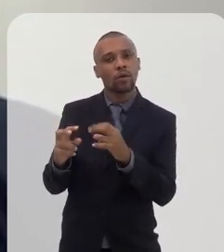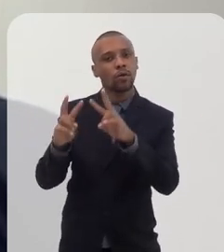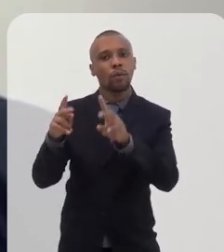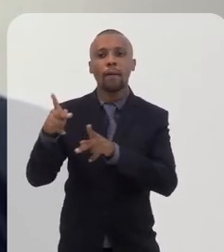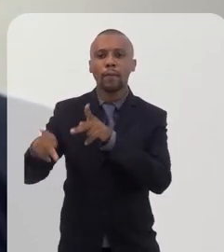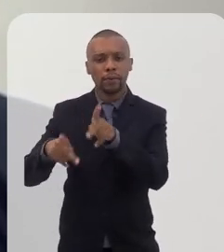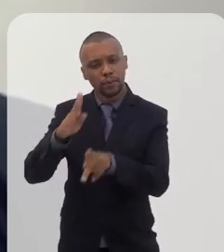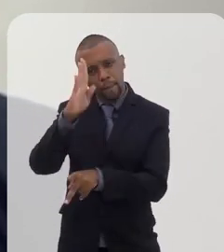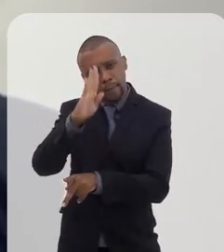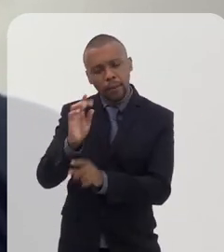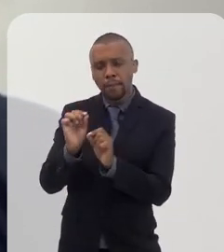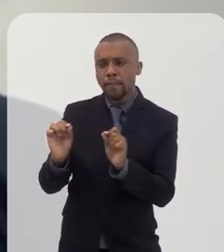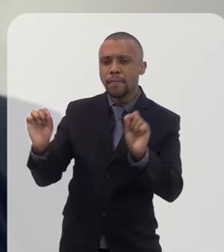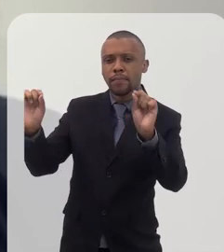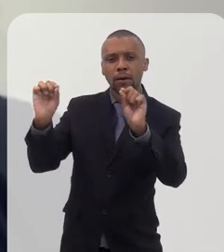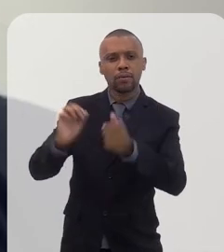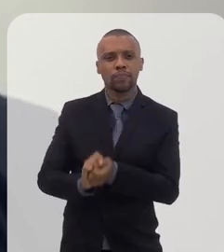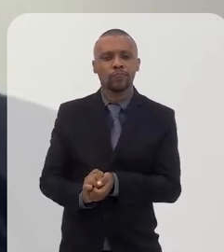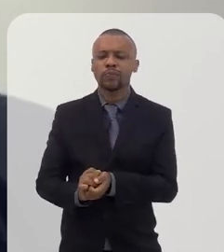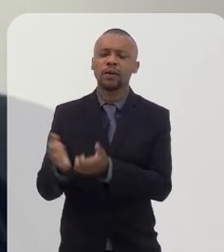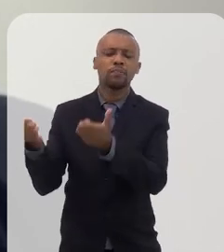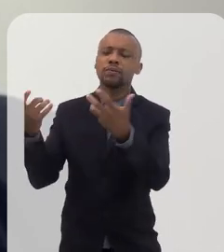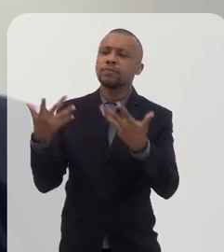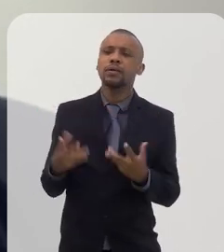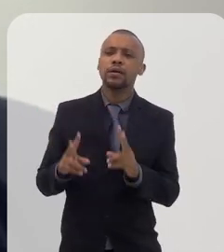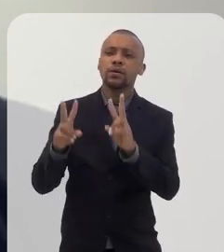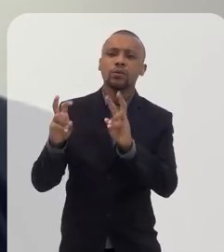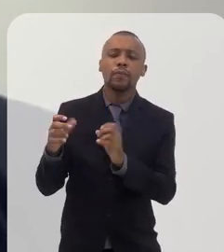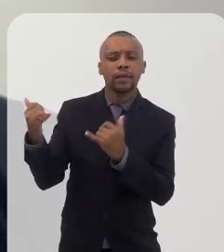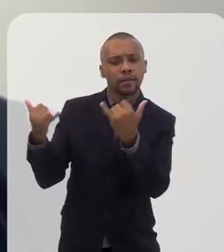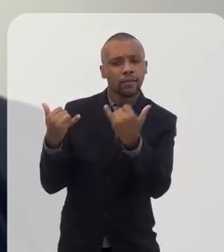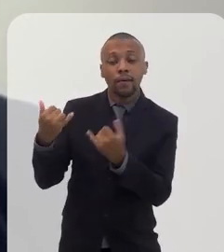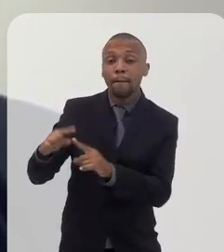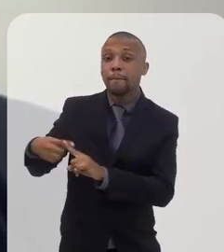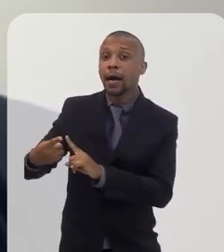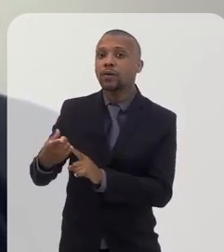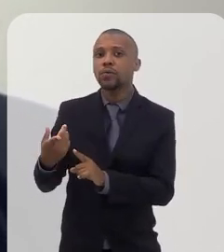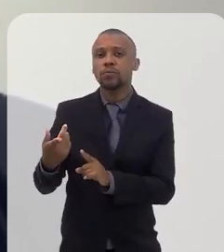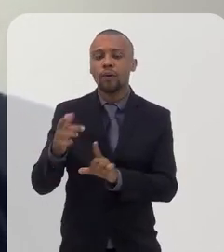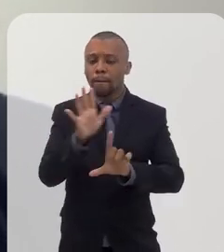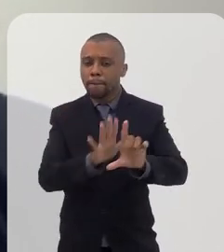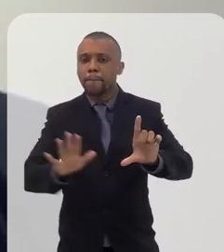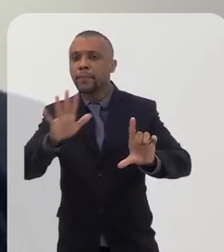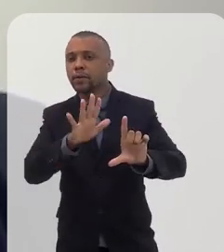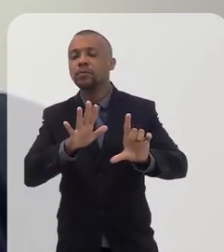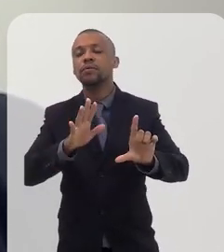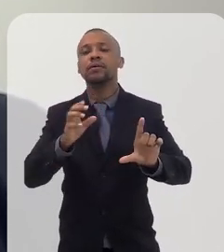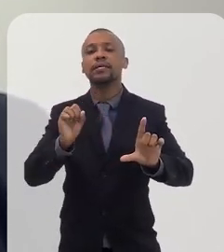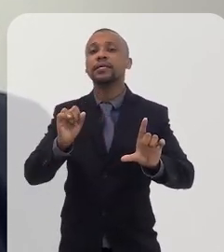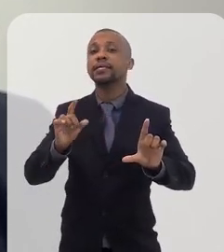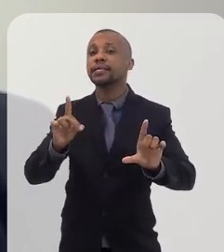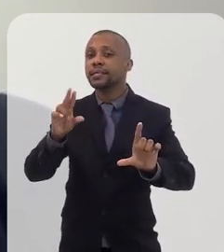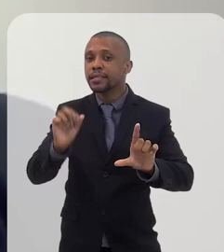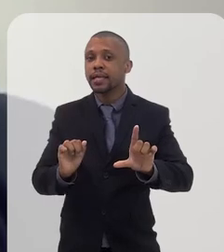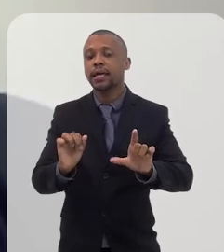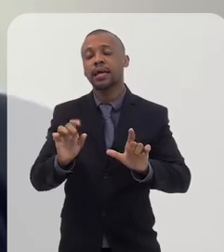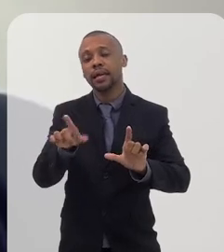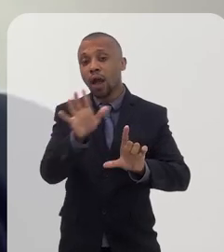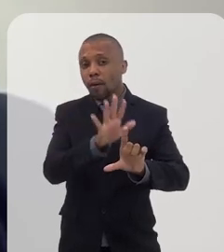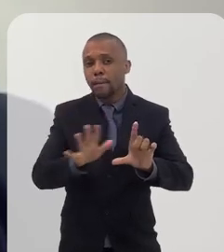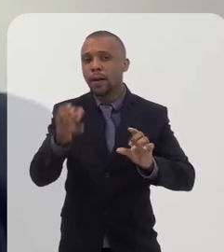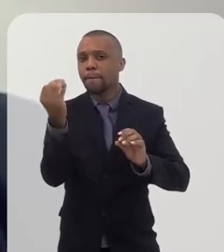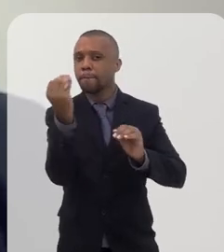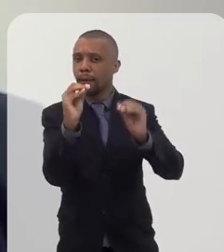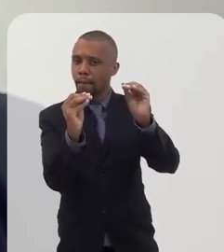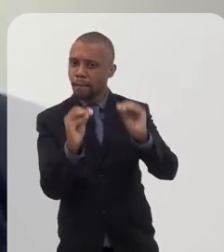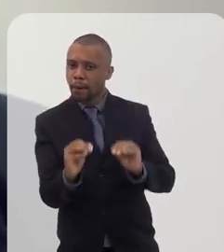população brasileira. Queria que você falasse um pouquinho sobre o acesso a essas informações e o Banco Sidra, né? Que é o grande banco de dados aí, está disponível para